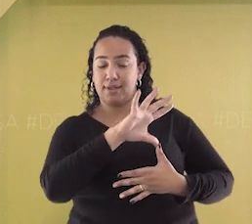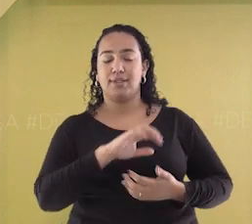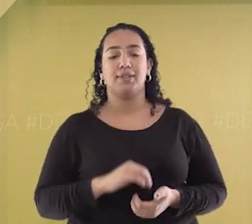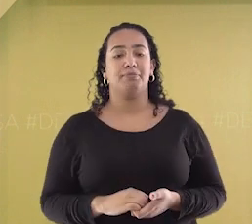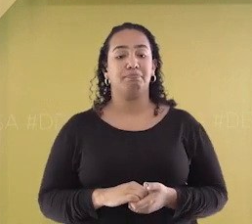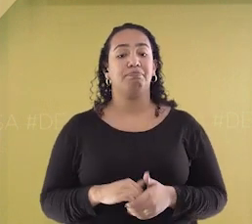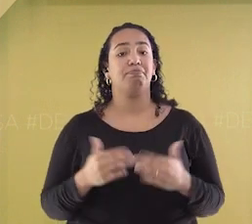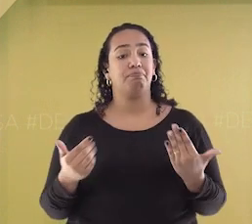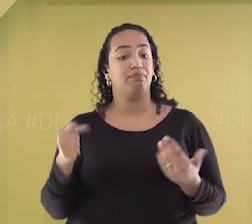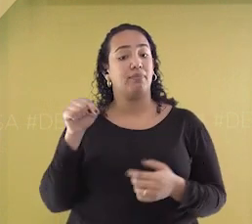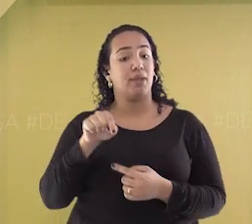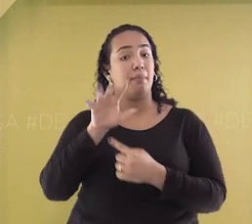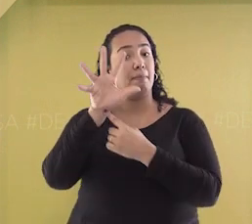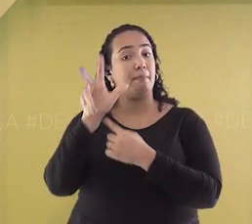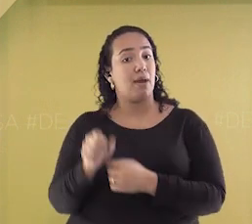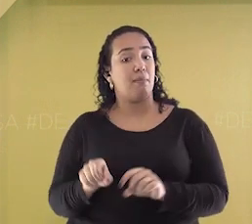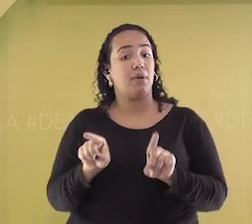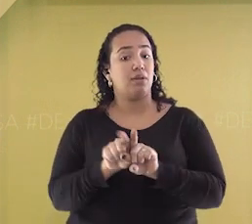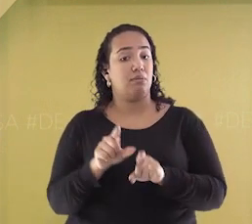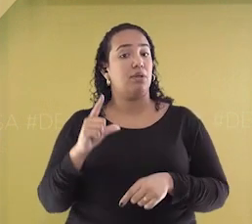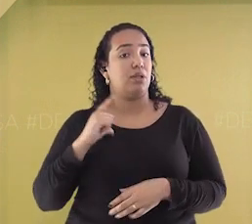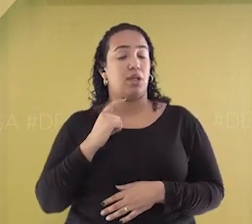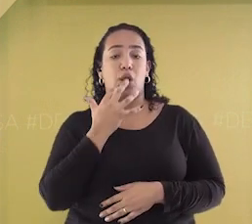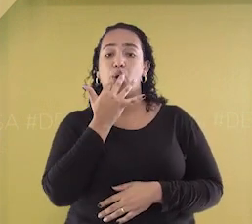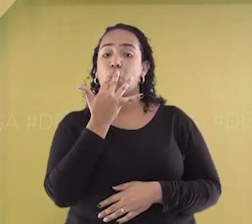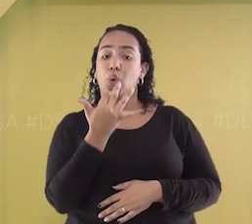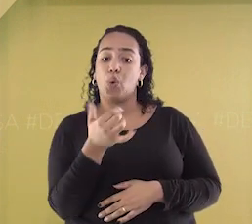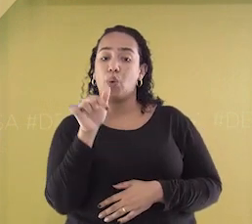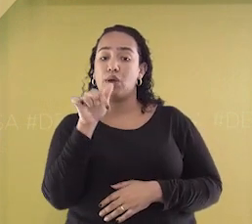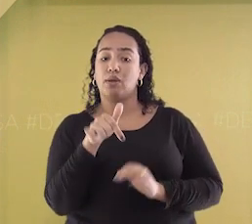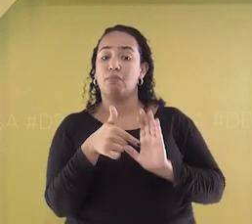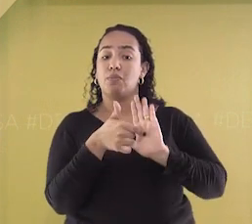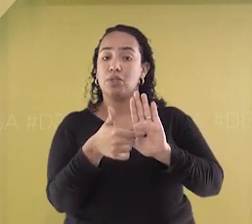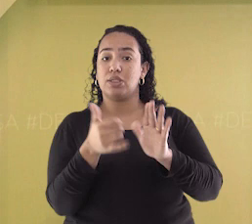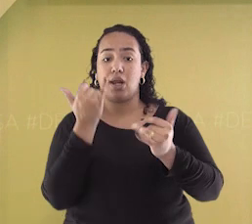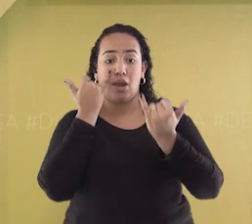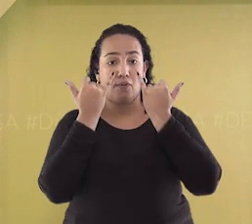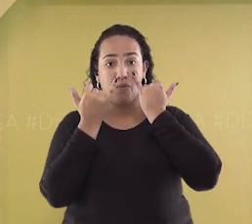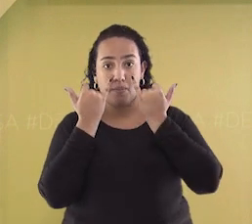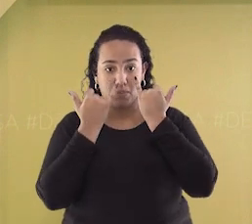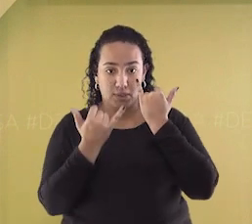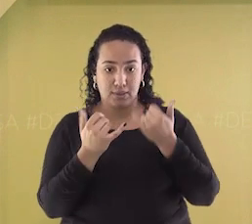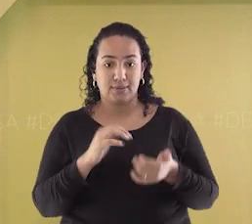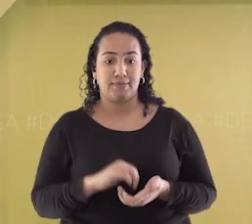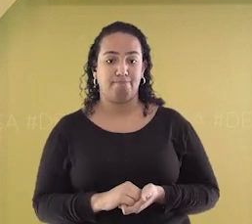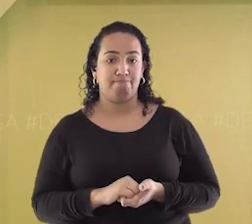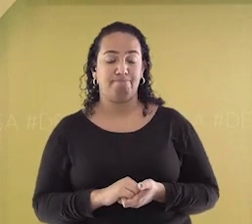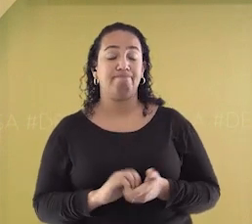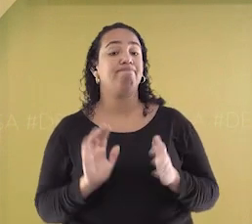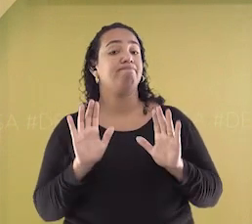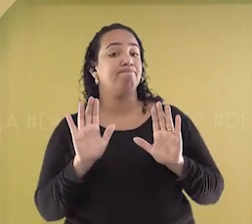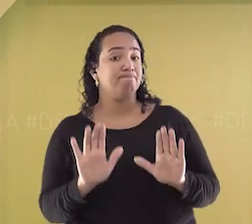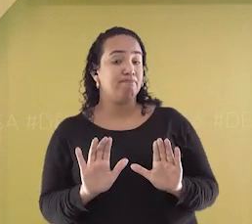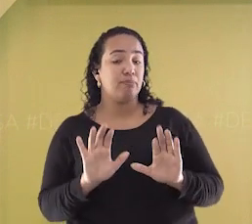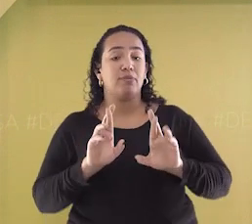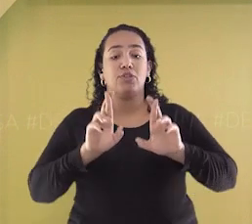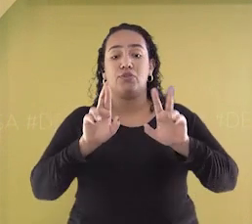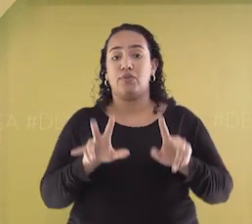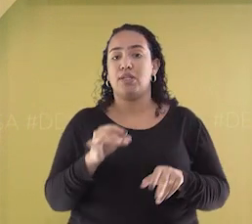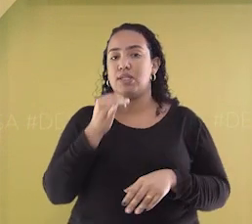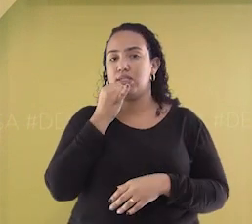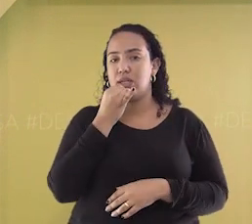mapa também usa a representação das cores para demonstrar os dados no mapa. Porém, diferente